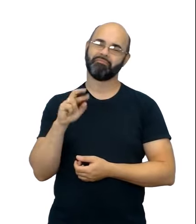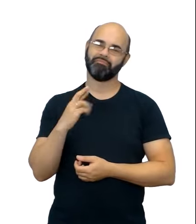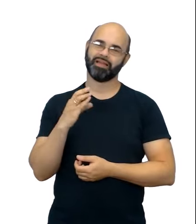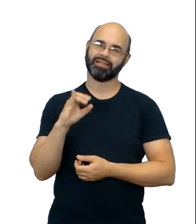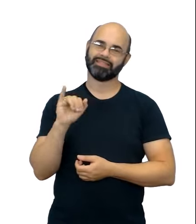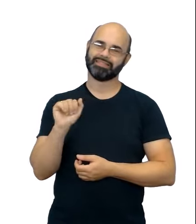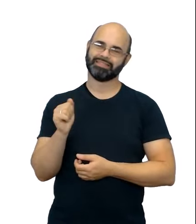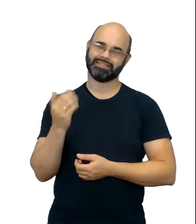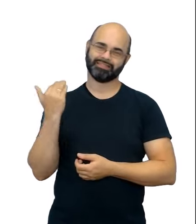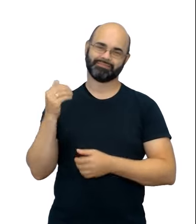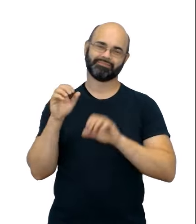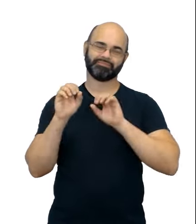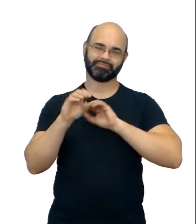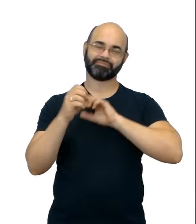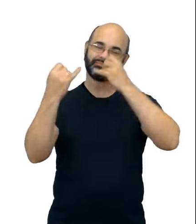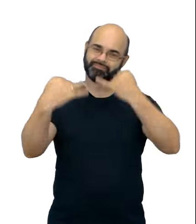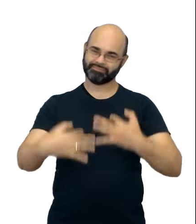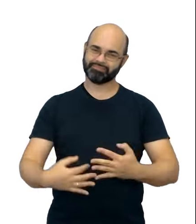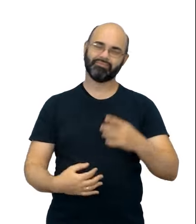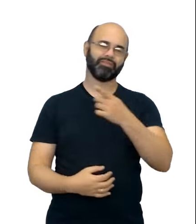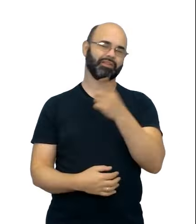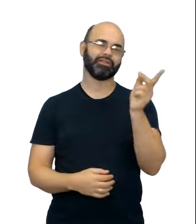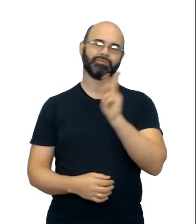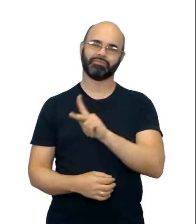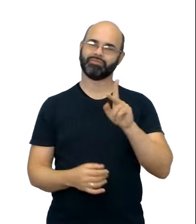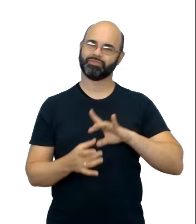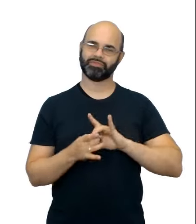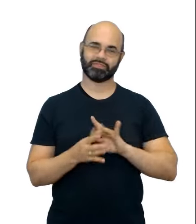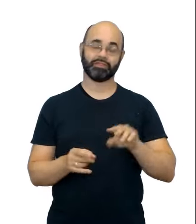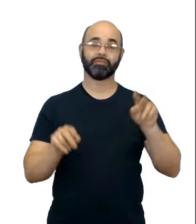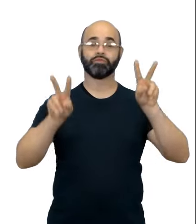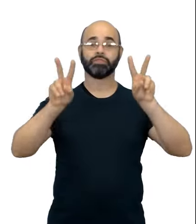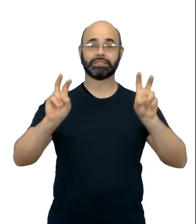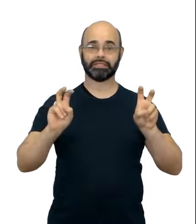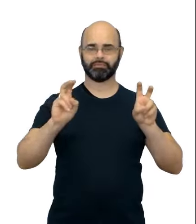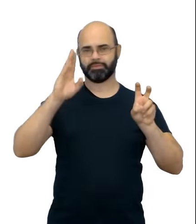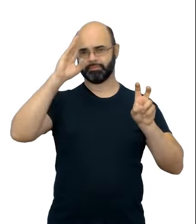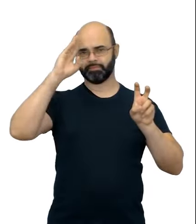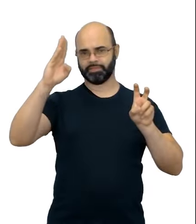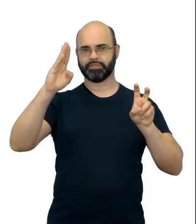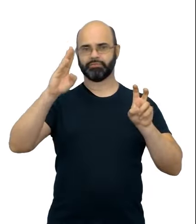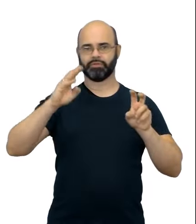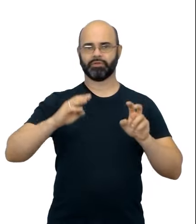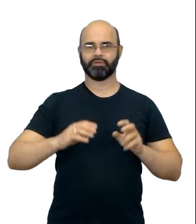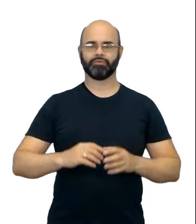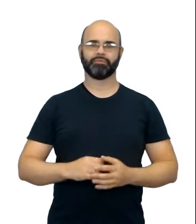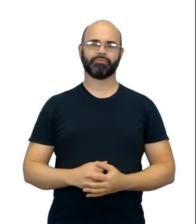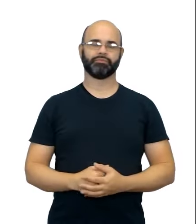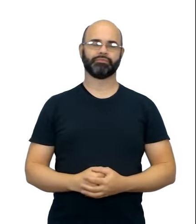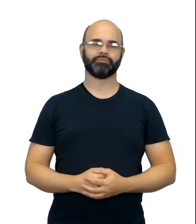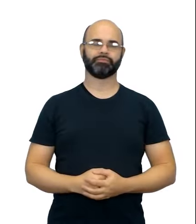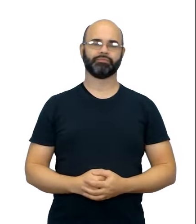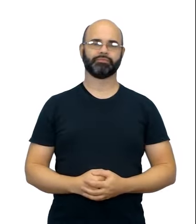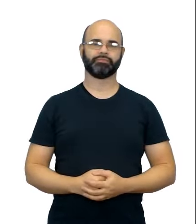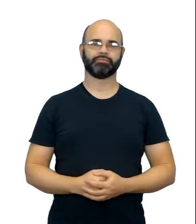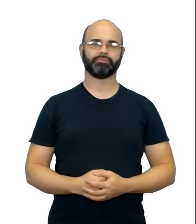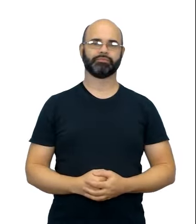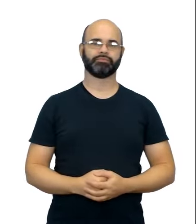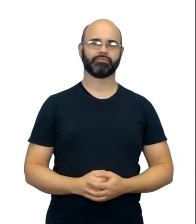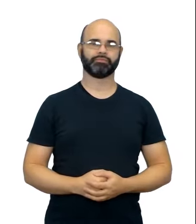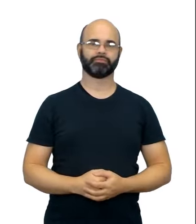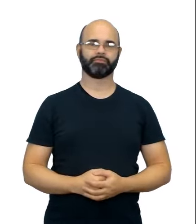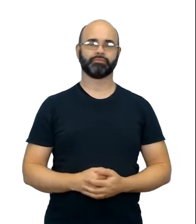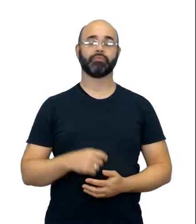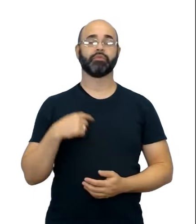está disponível para os professores, né? O tema central é aquele que nós já